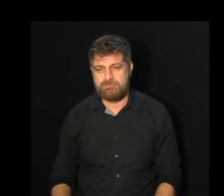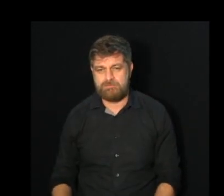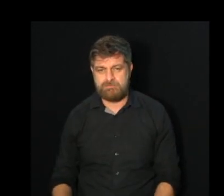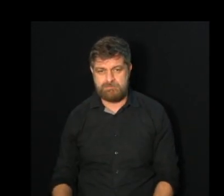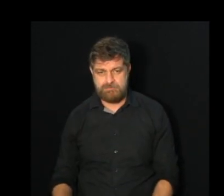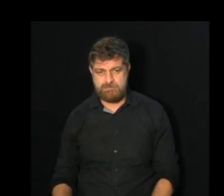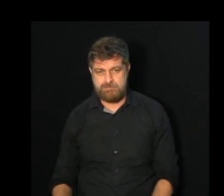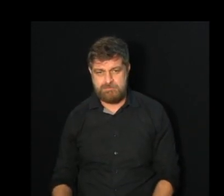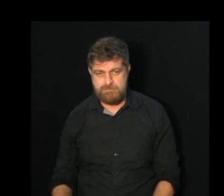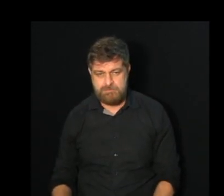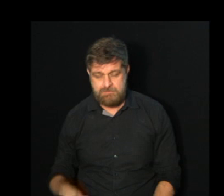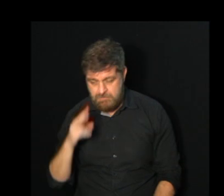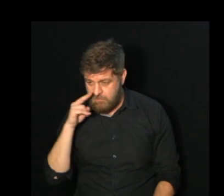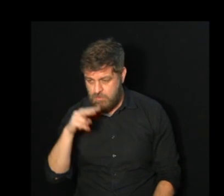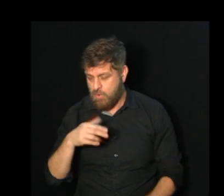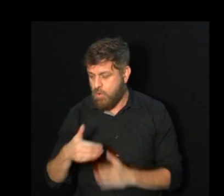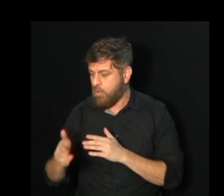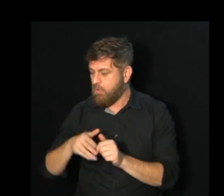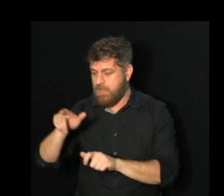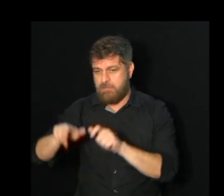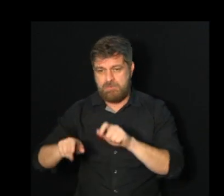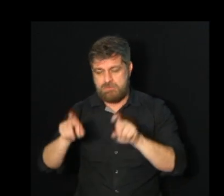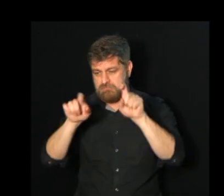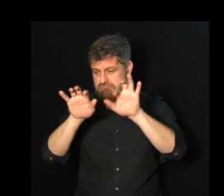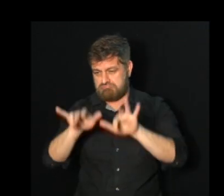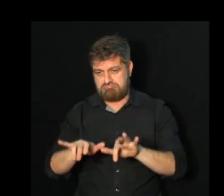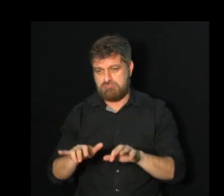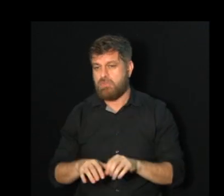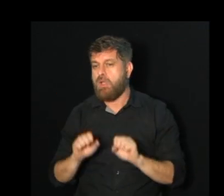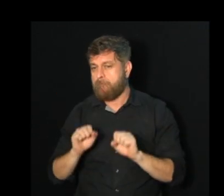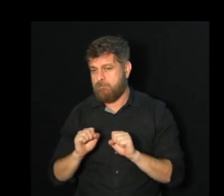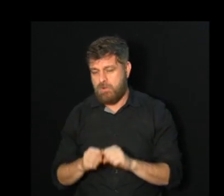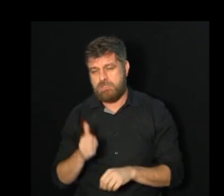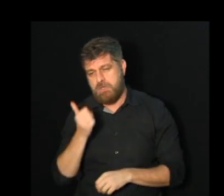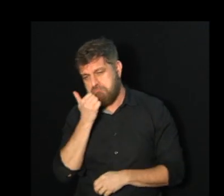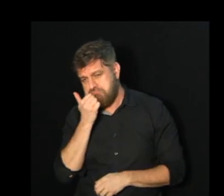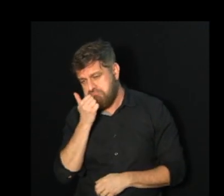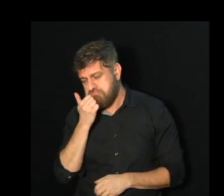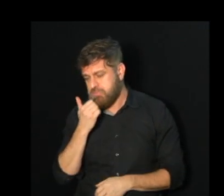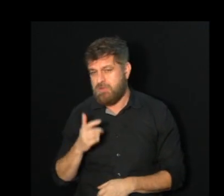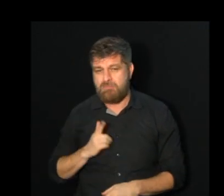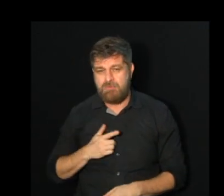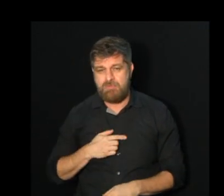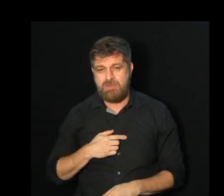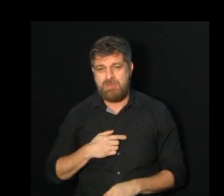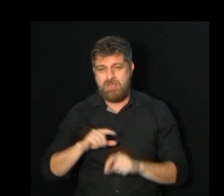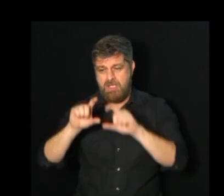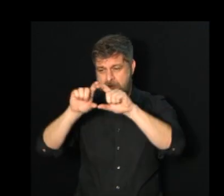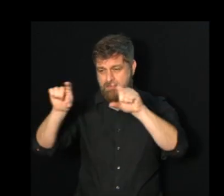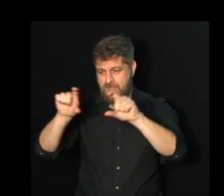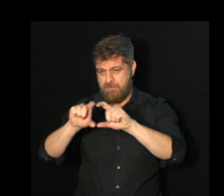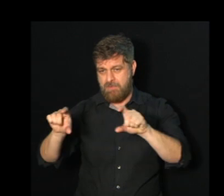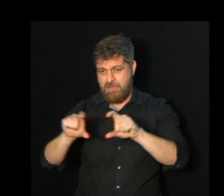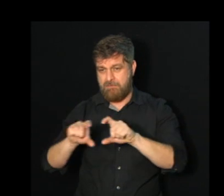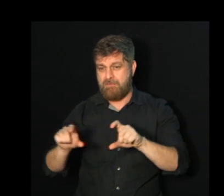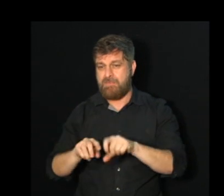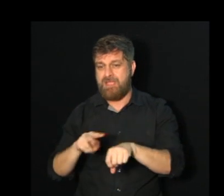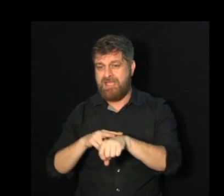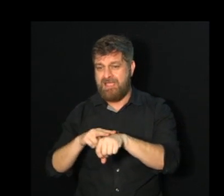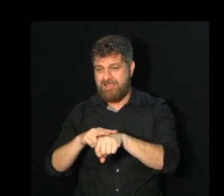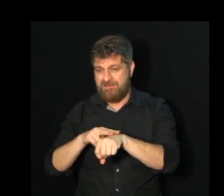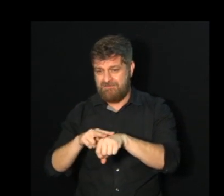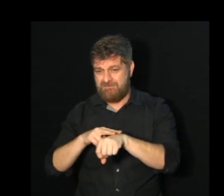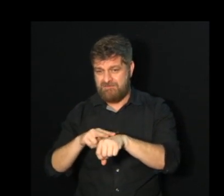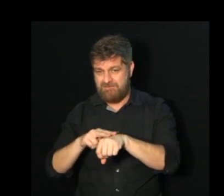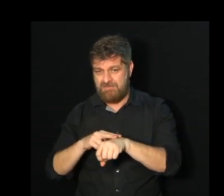acessar, qualquer pessoa aqui que estiver no plenário, não radioamador ou radioamador. Esse em verde são sinais aí de monitoramento dessa